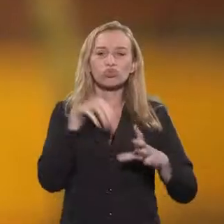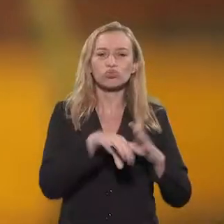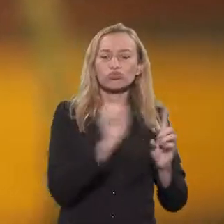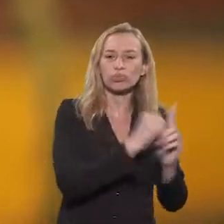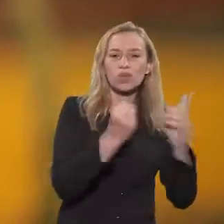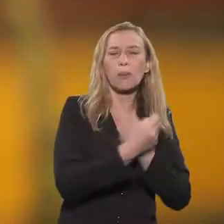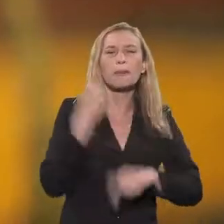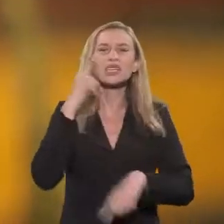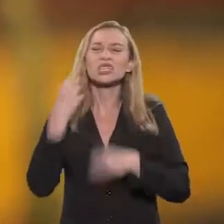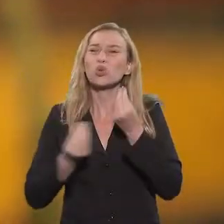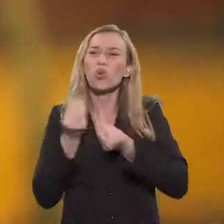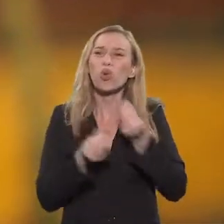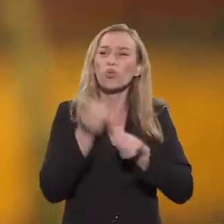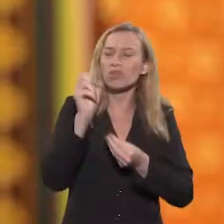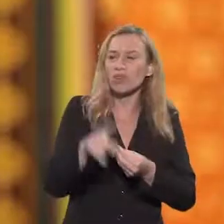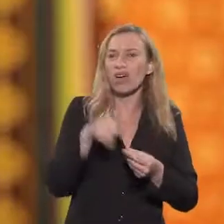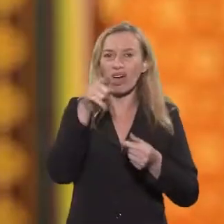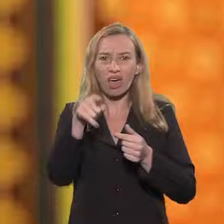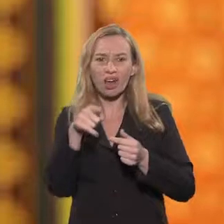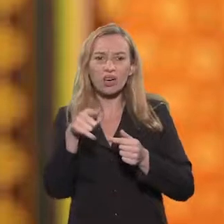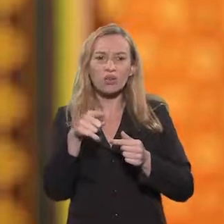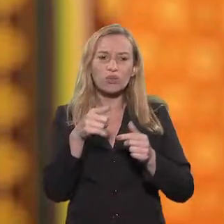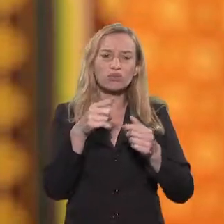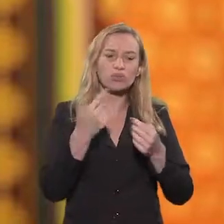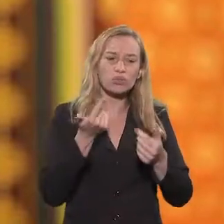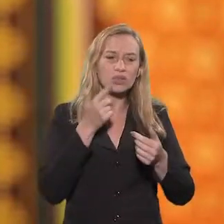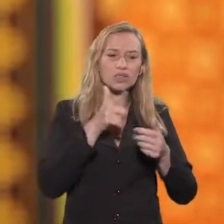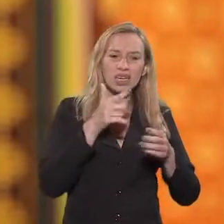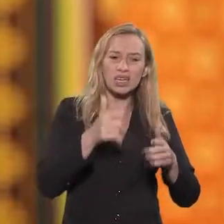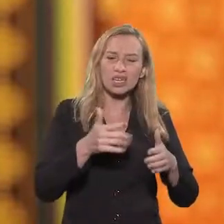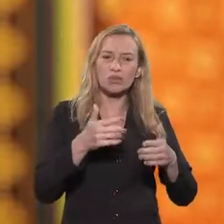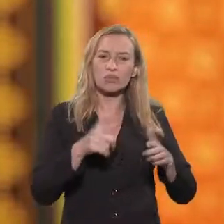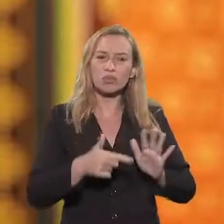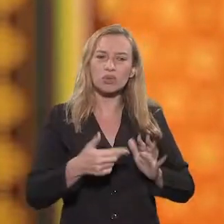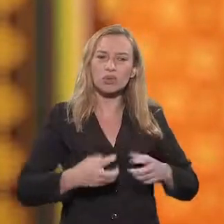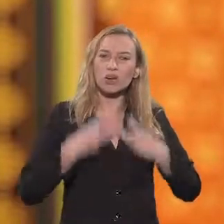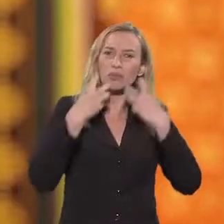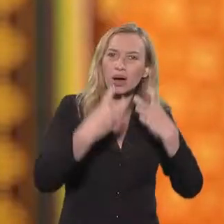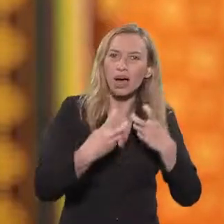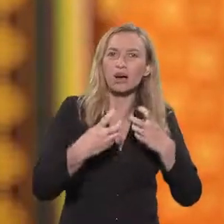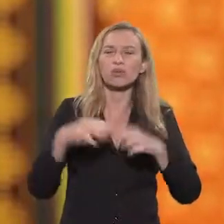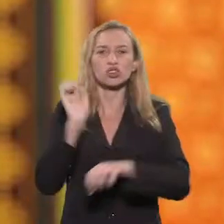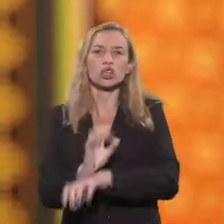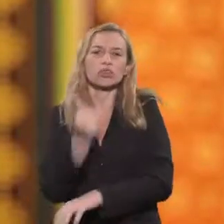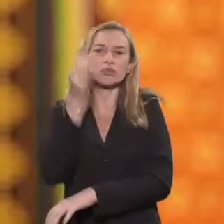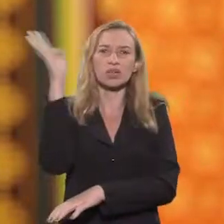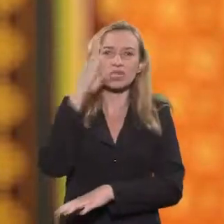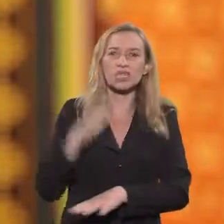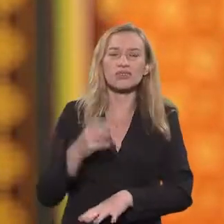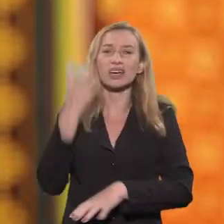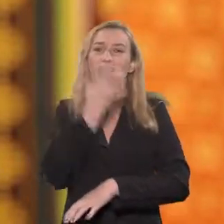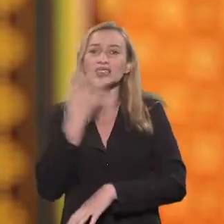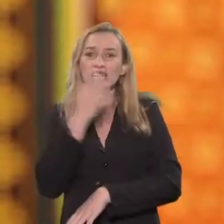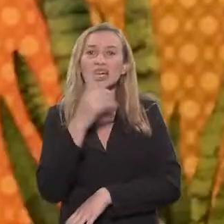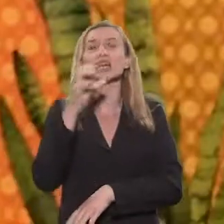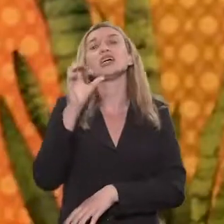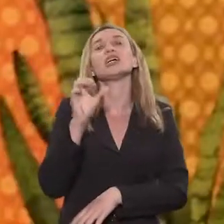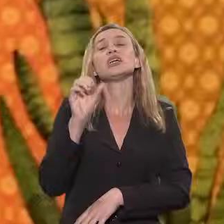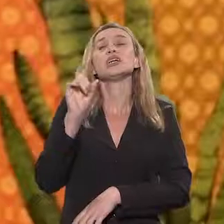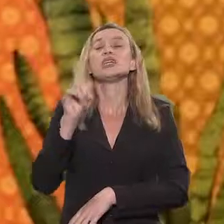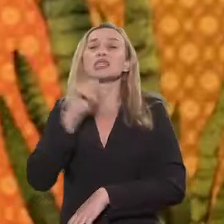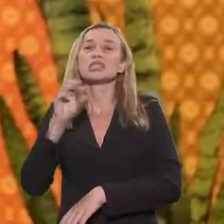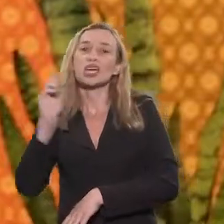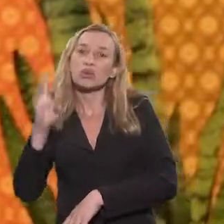fico pensando como que ela evoca esse Estado brasileiro por vir, né? Ela é a pessoa, por exemplo, que vai cantar Zé do